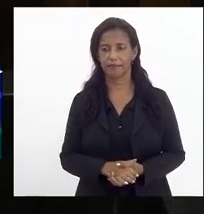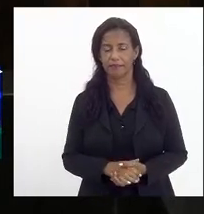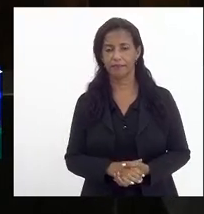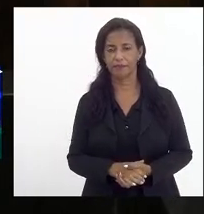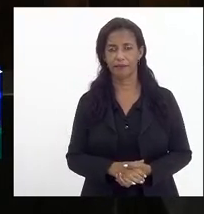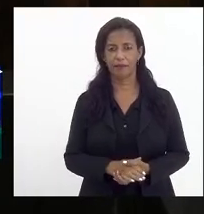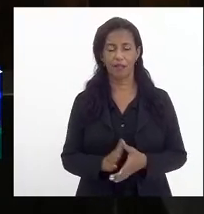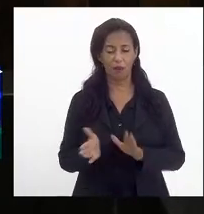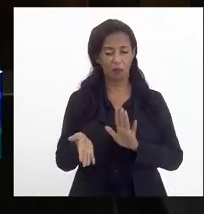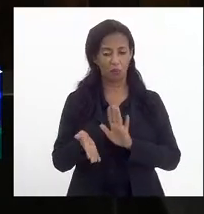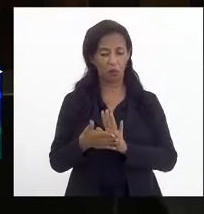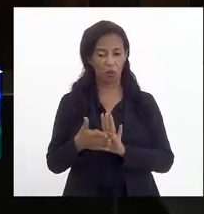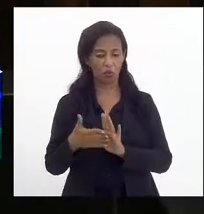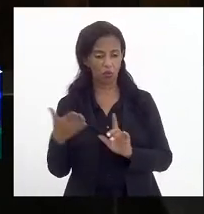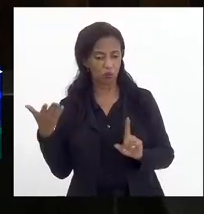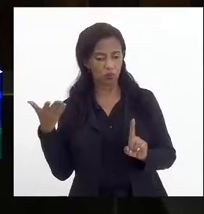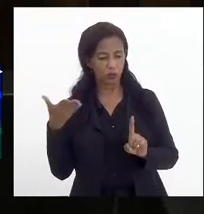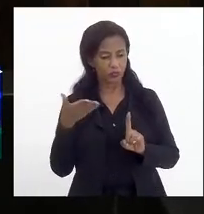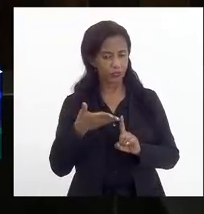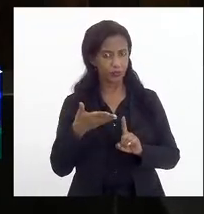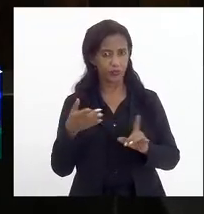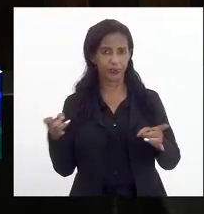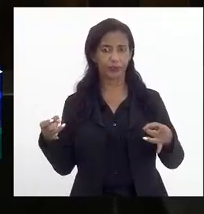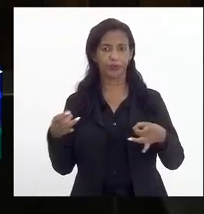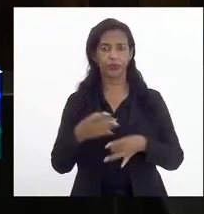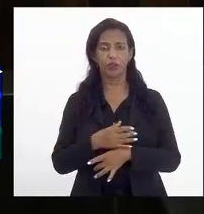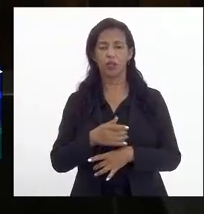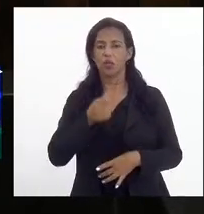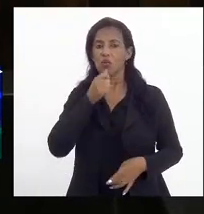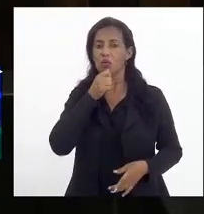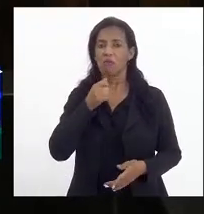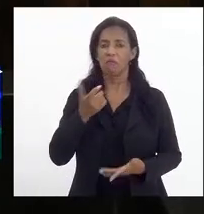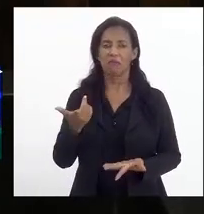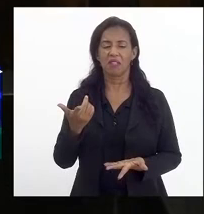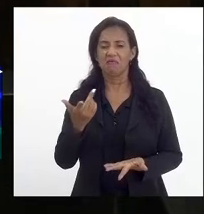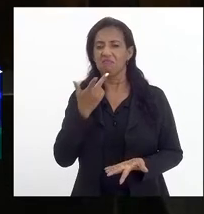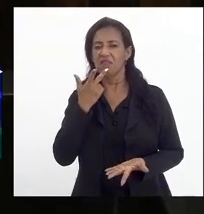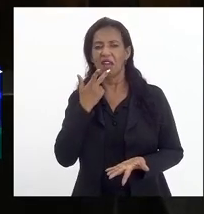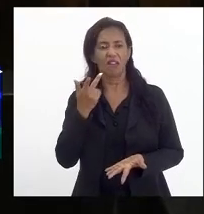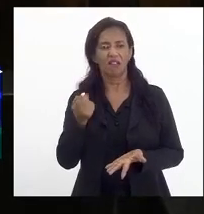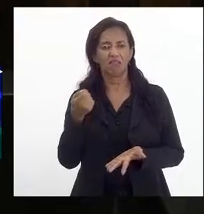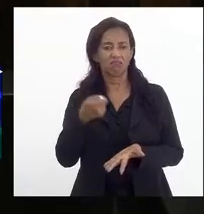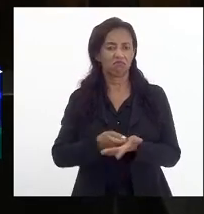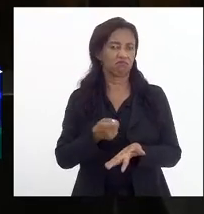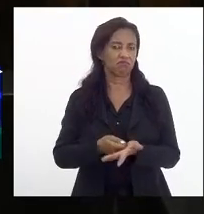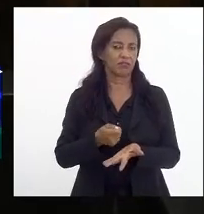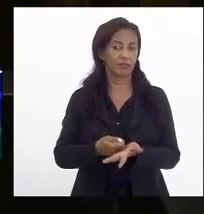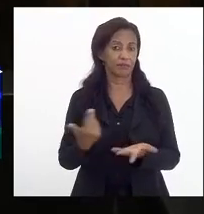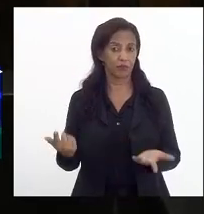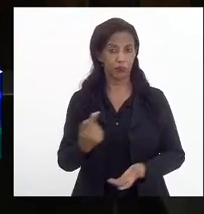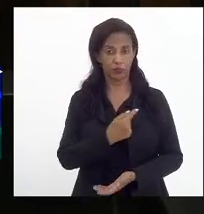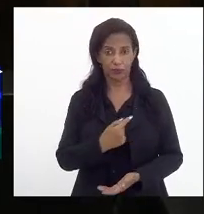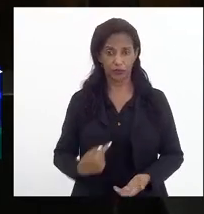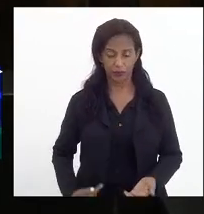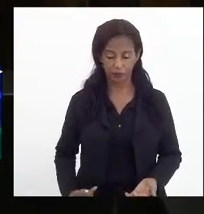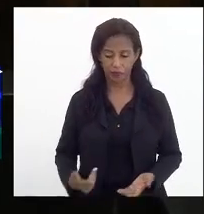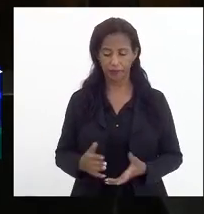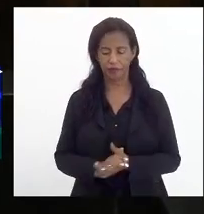é que sob o ponto de vista concreto não tem nada dito e o governador